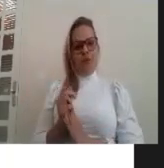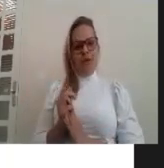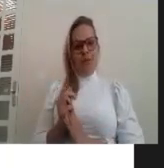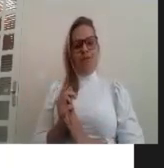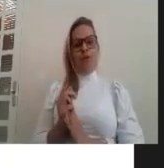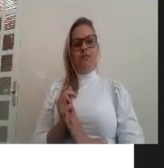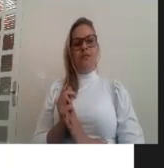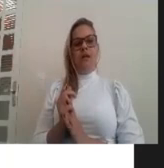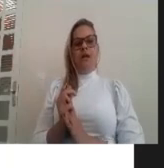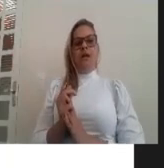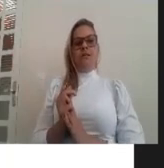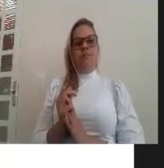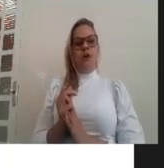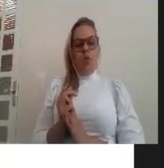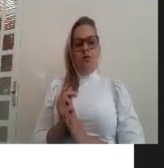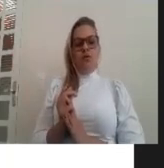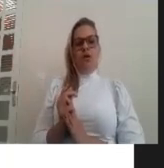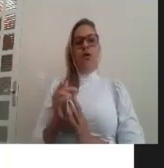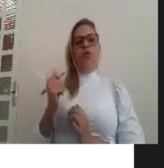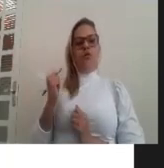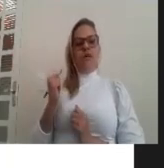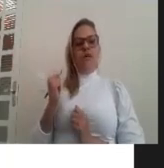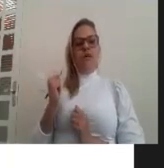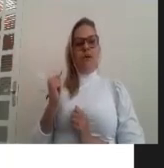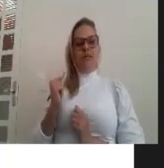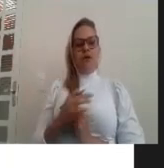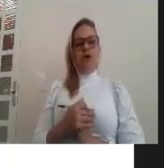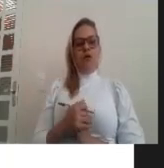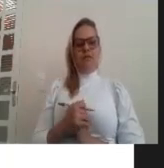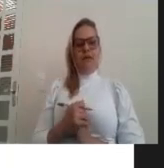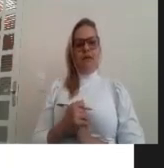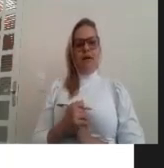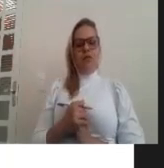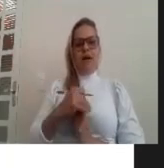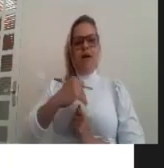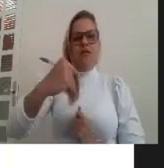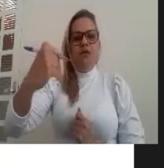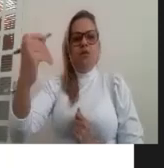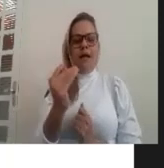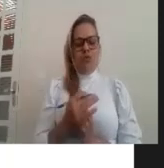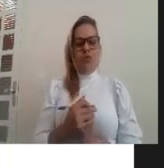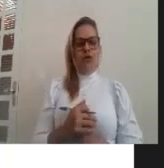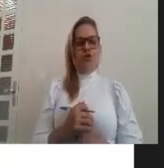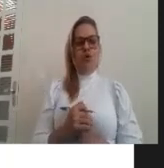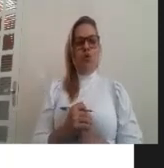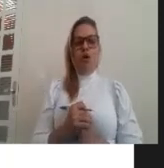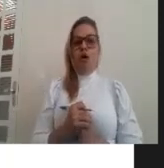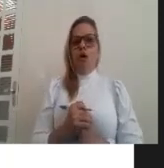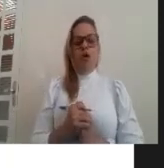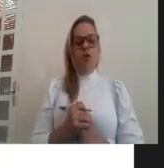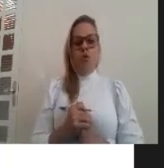no meu portão, ela falou assim, sabe quando que eu conseguiria passar igual eu passei aqui agora? Eu passei do lado do teu